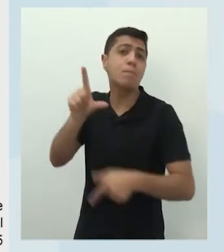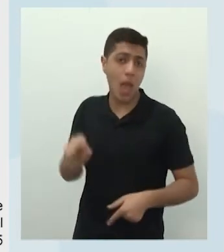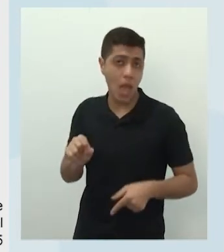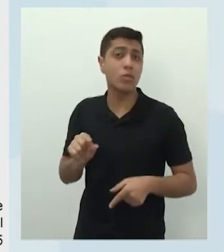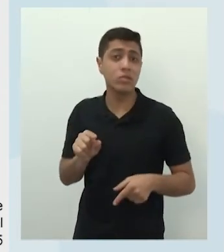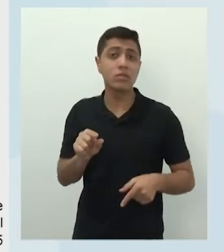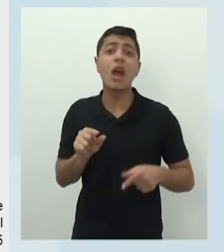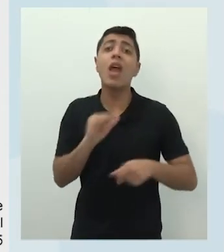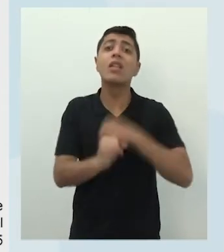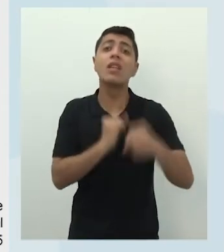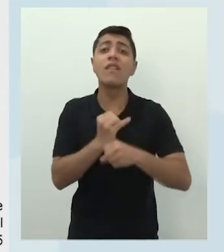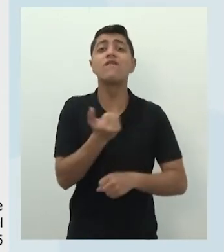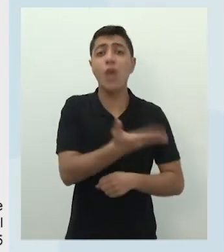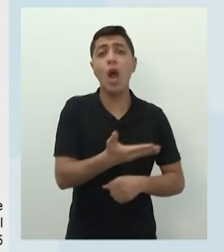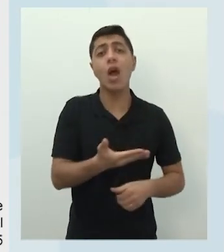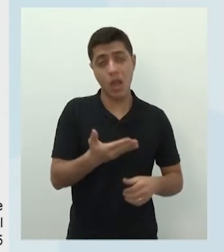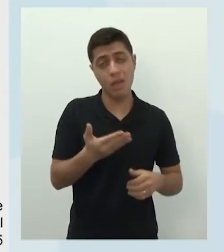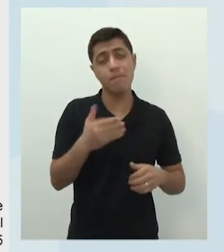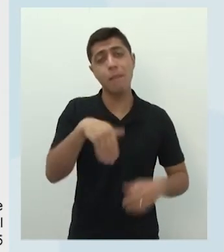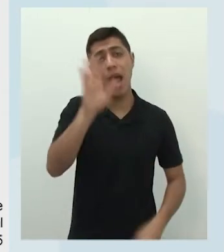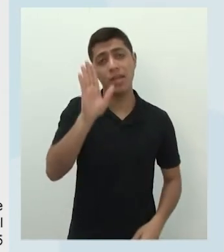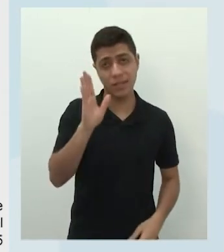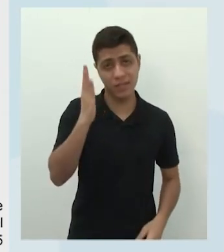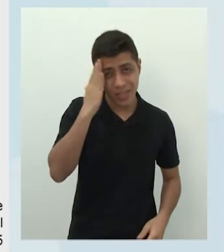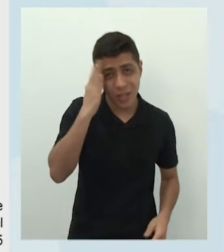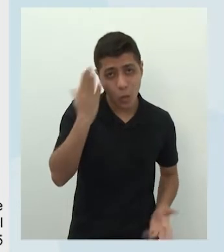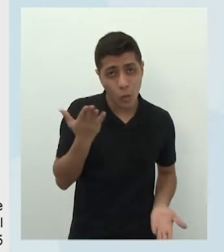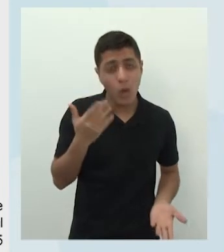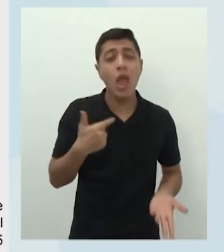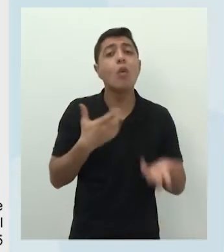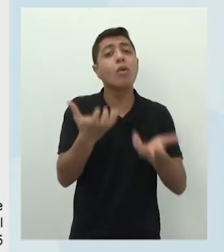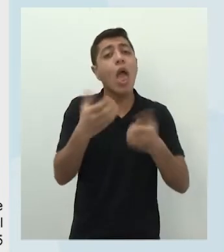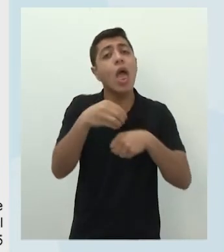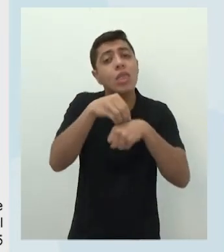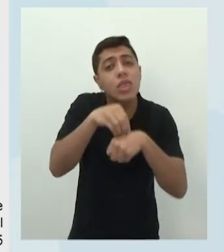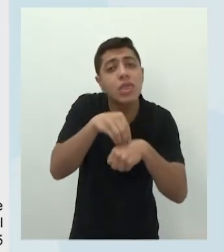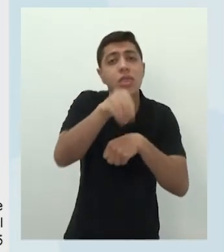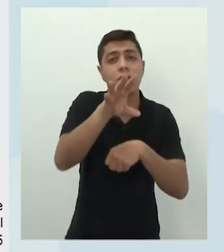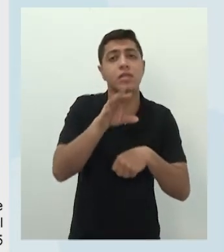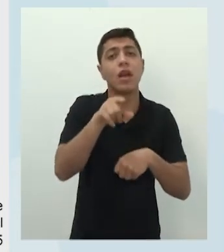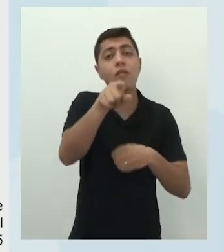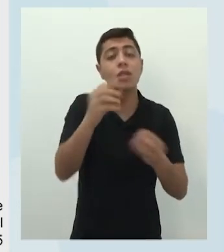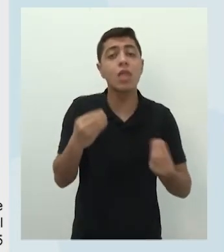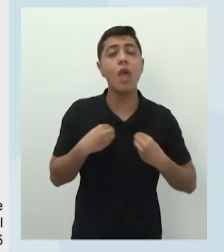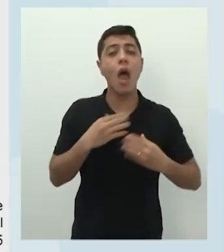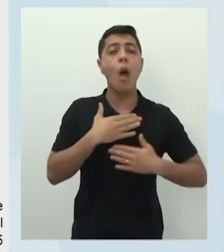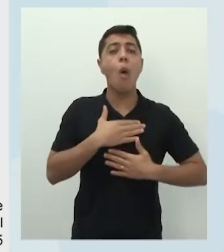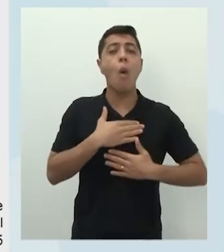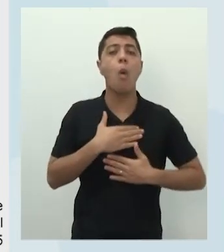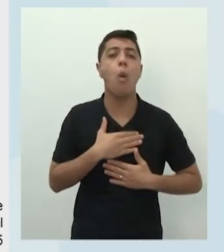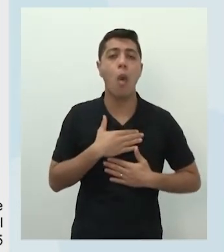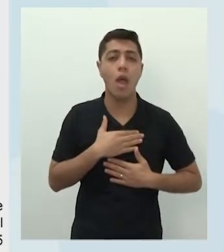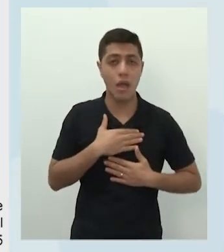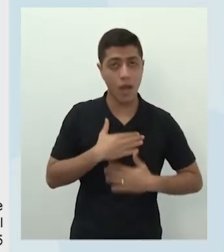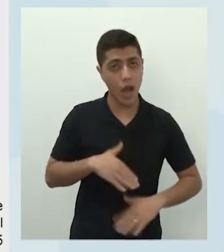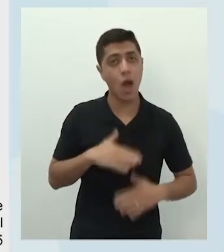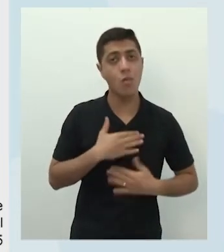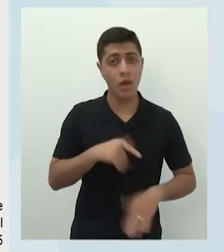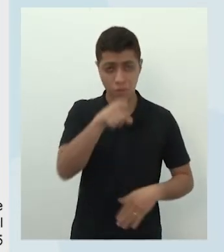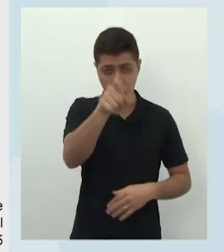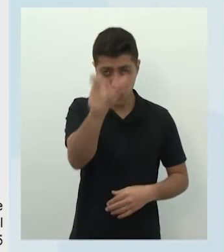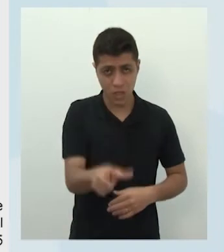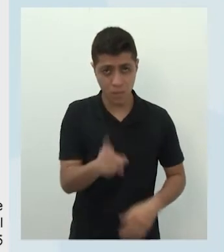apaziguar o nosso coração. Tome cuidado, você educador, você profissional de saúde, tome